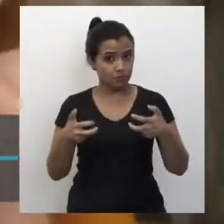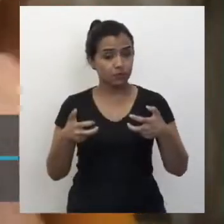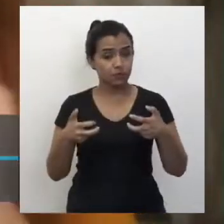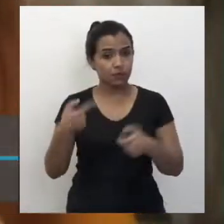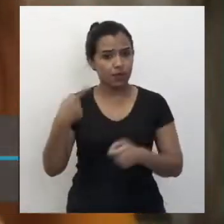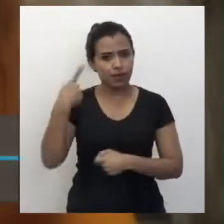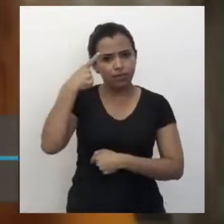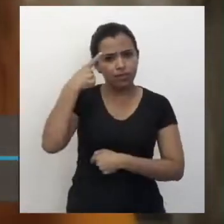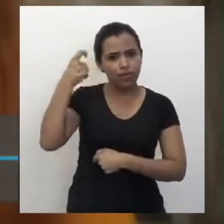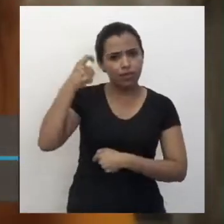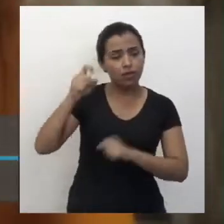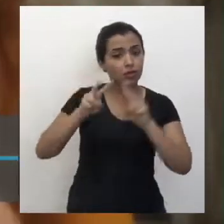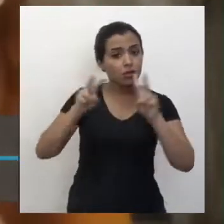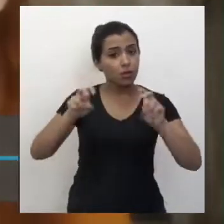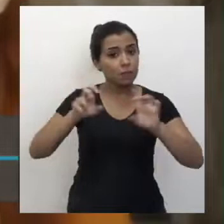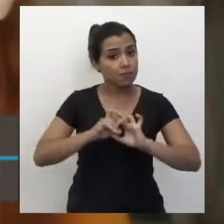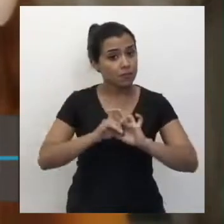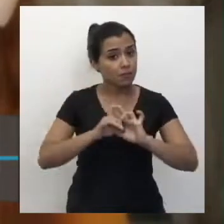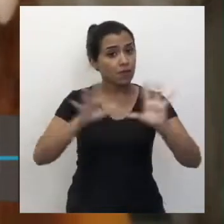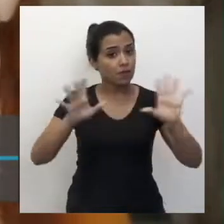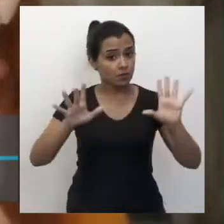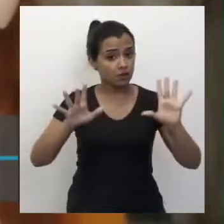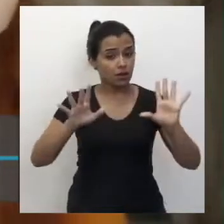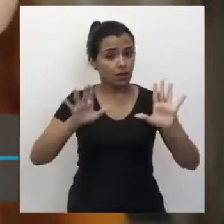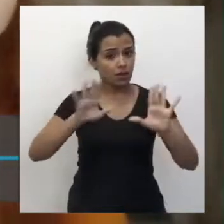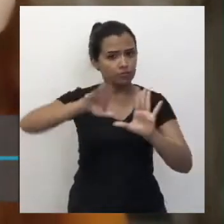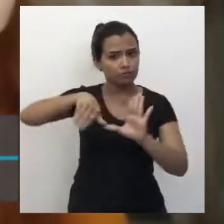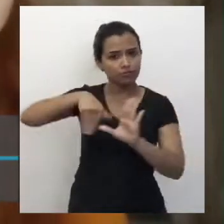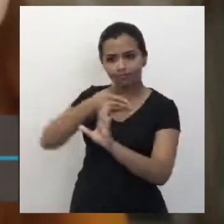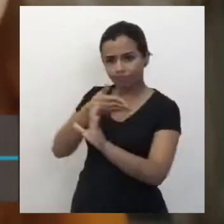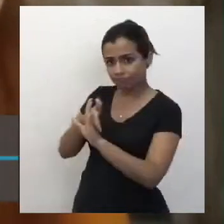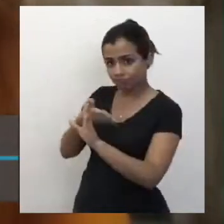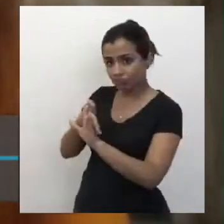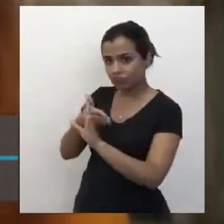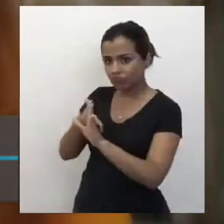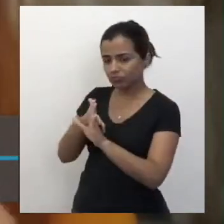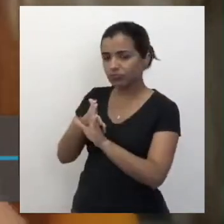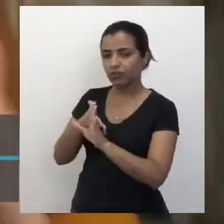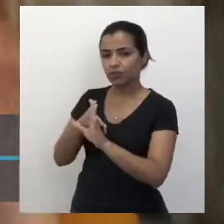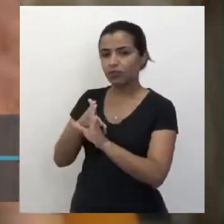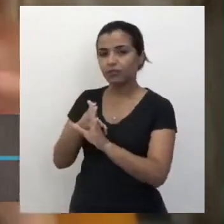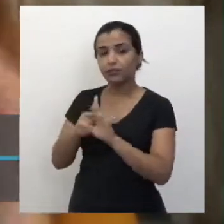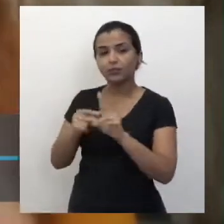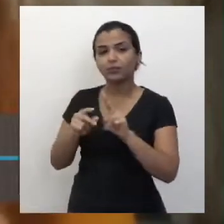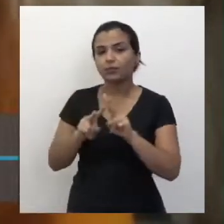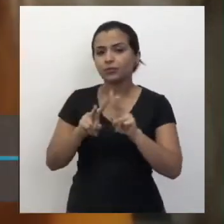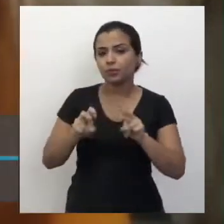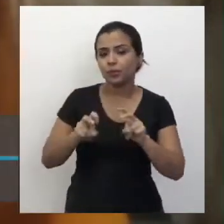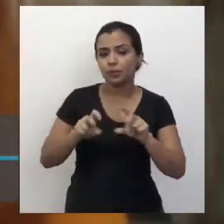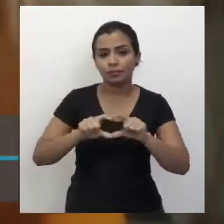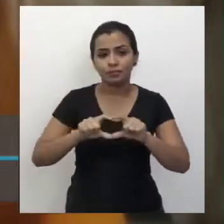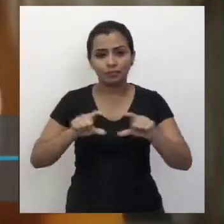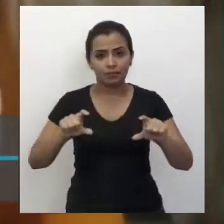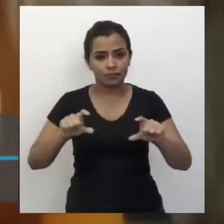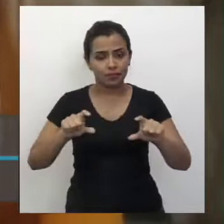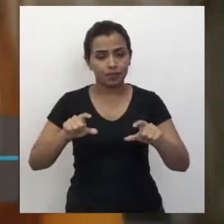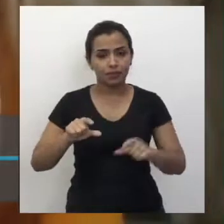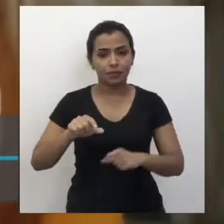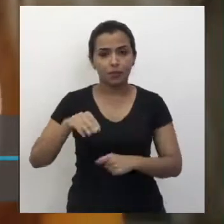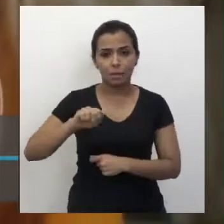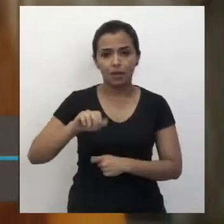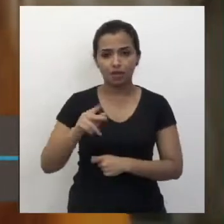de liberdade subjacente aqui nas entrelinhas desse pequeno trecho de Machado de